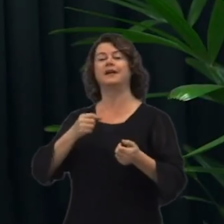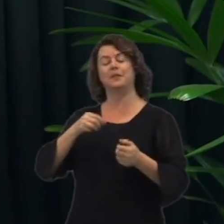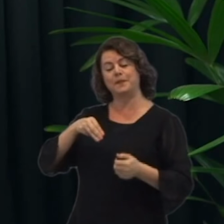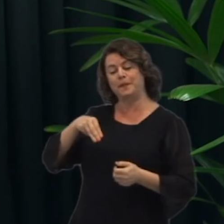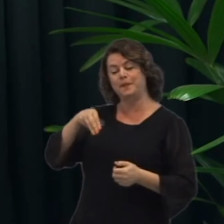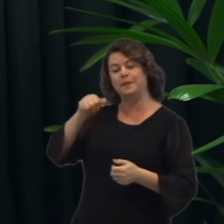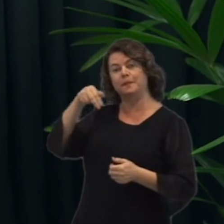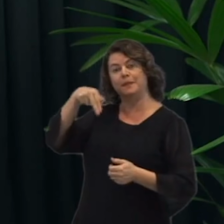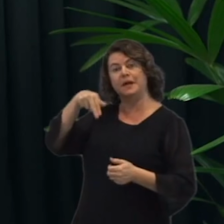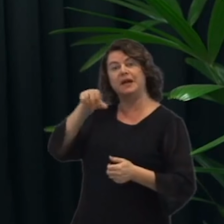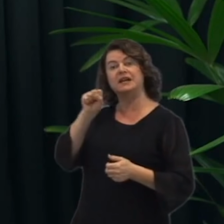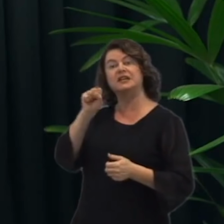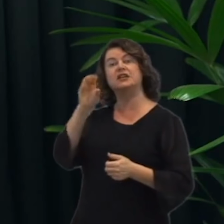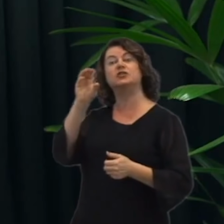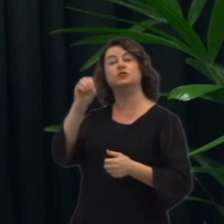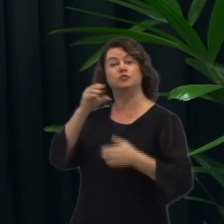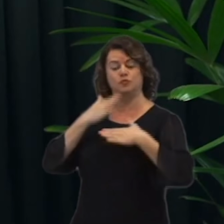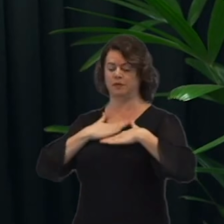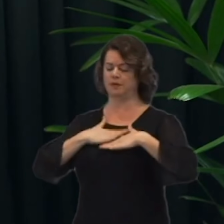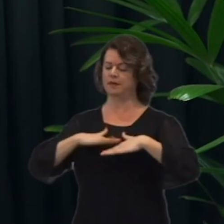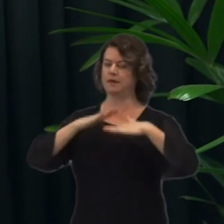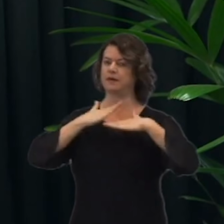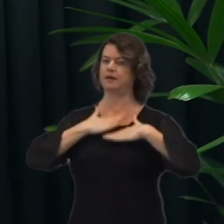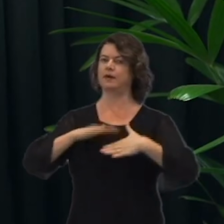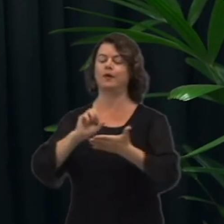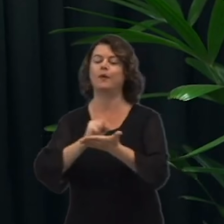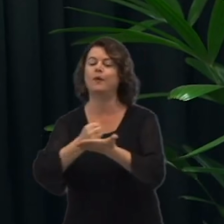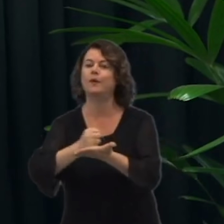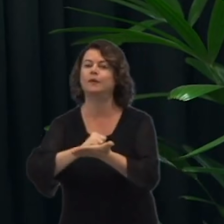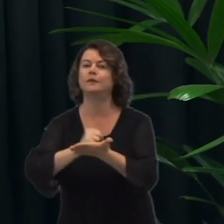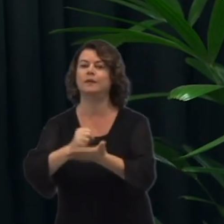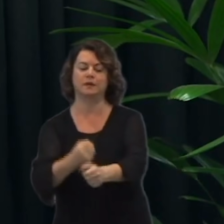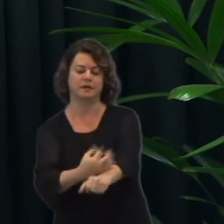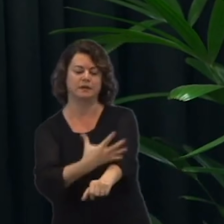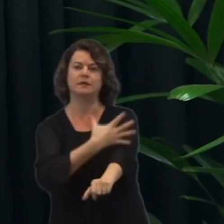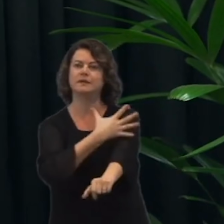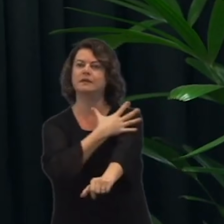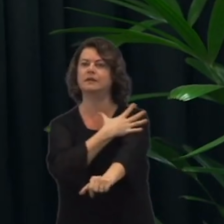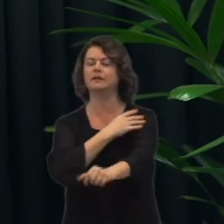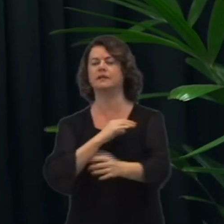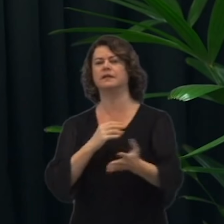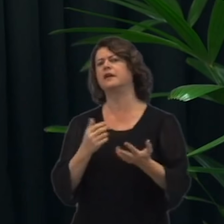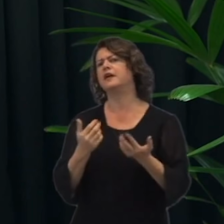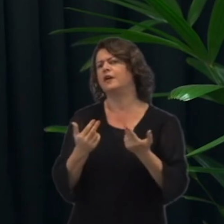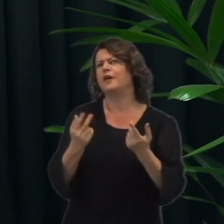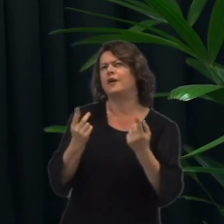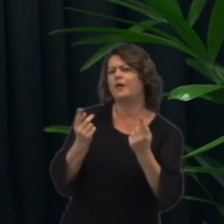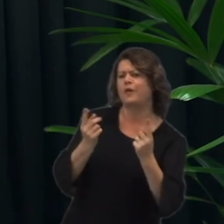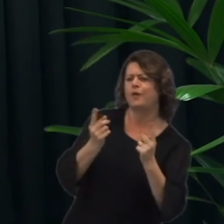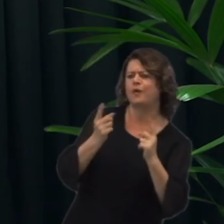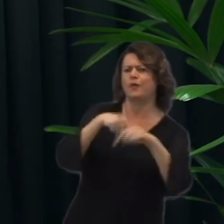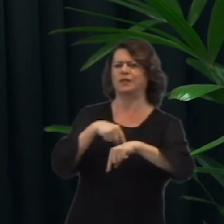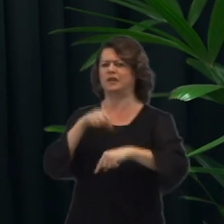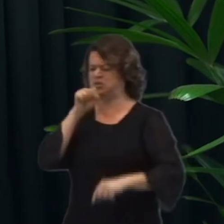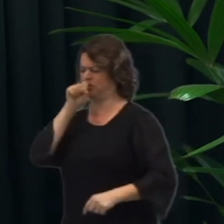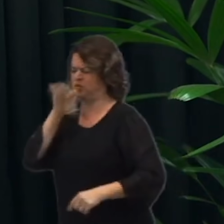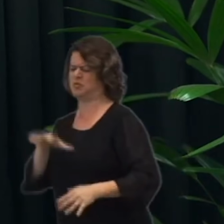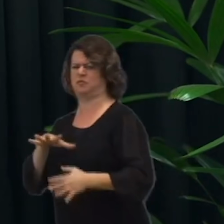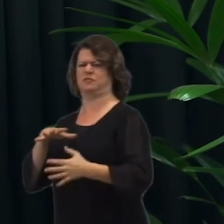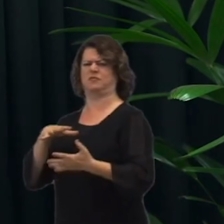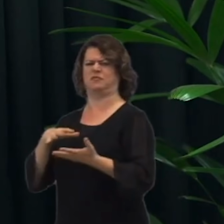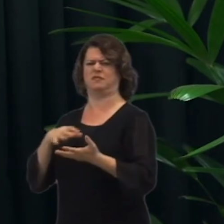que gerencia muito bem as suas emoções, ou seja, ser manso é o contrário de ser